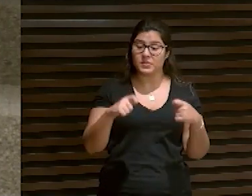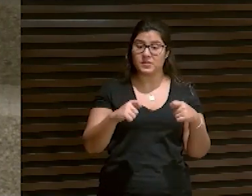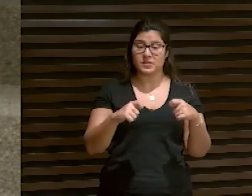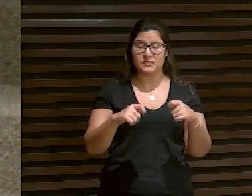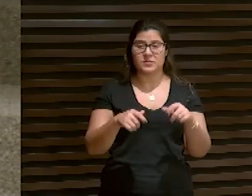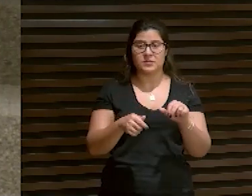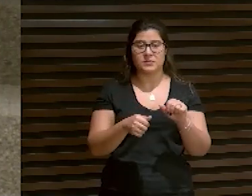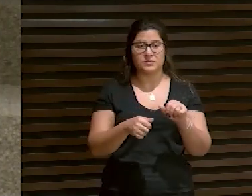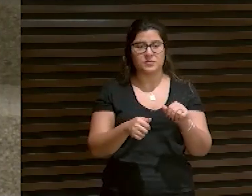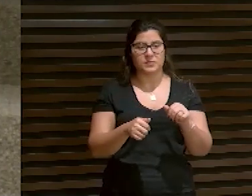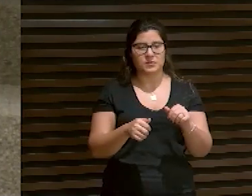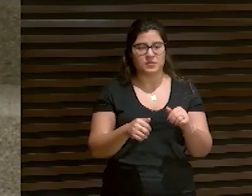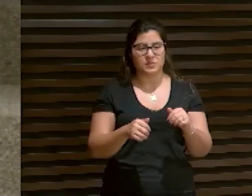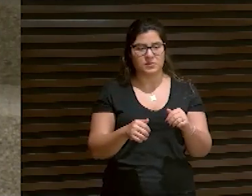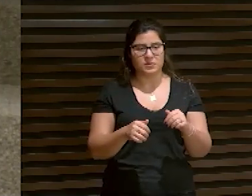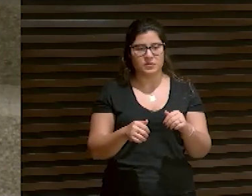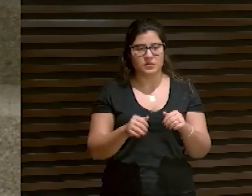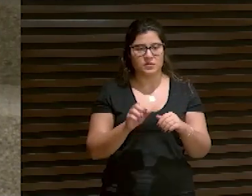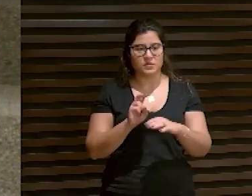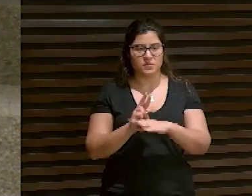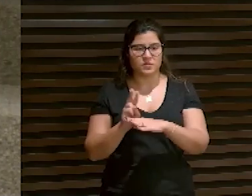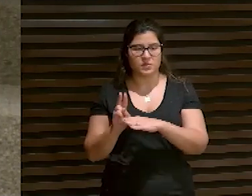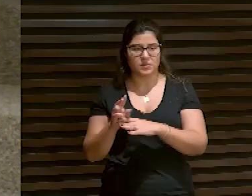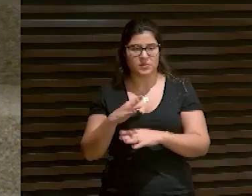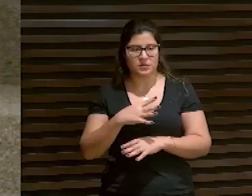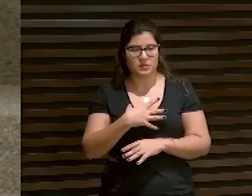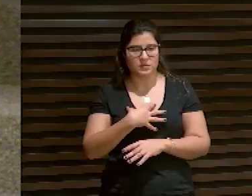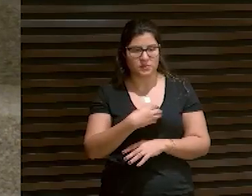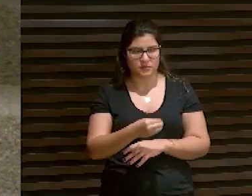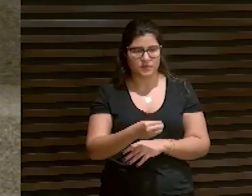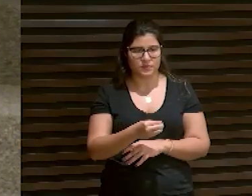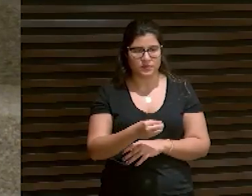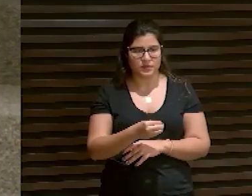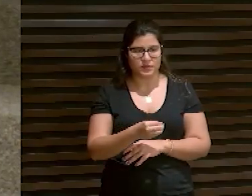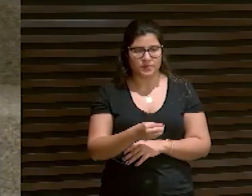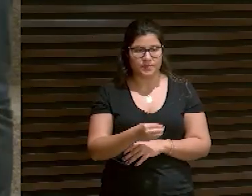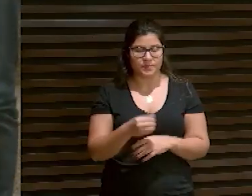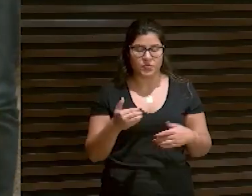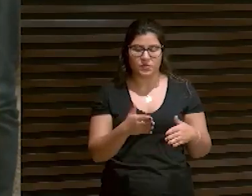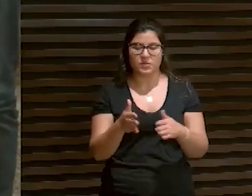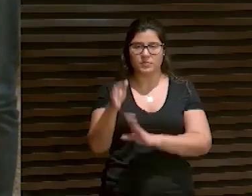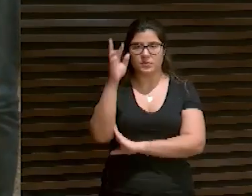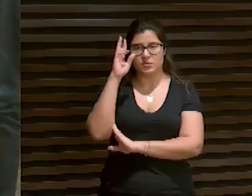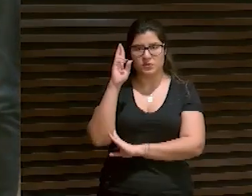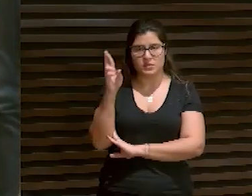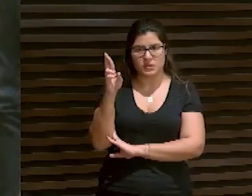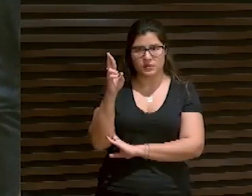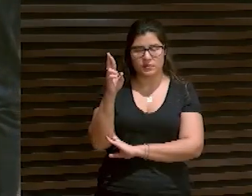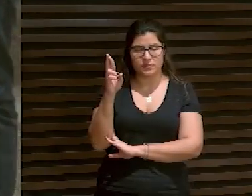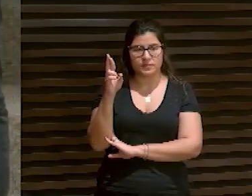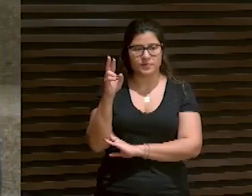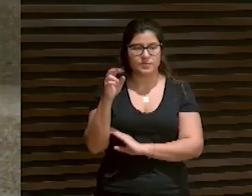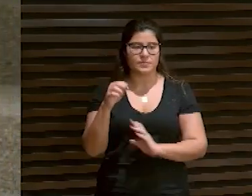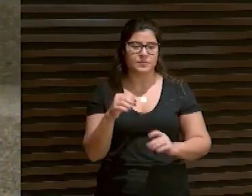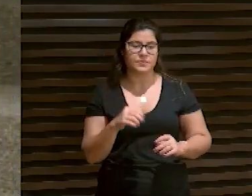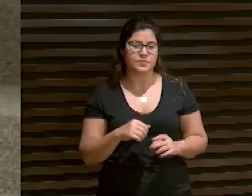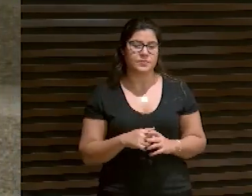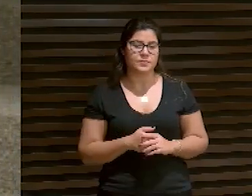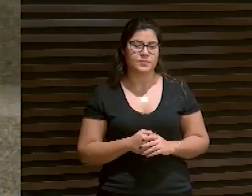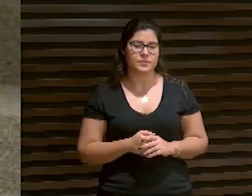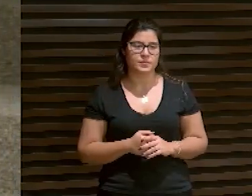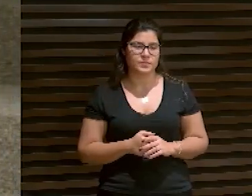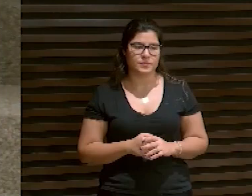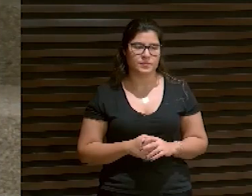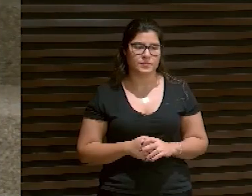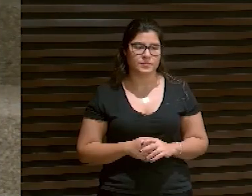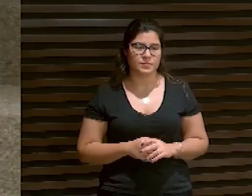se ira para com aquela situação. Então existe uma ira que é boa. O pai ama o filho, por isso o pai fica irado quando o filho